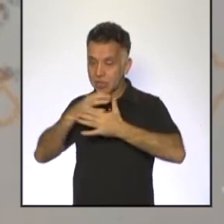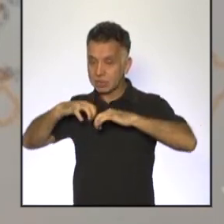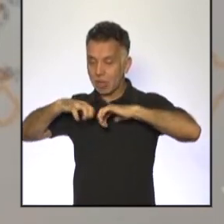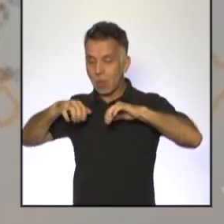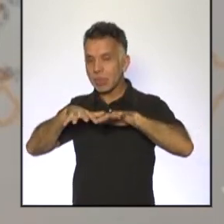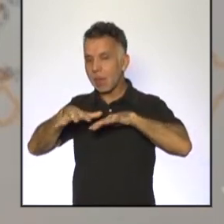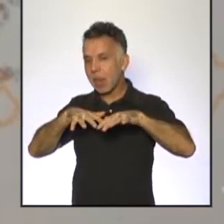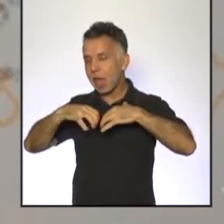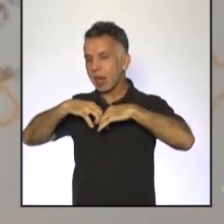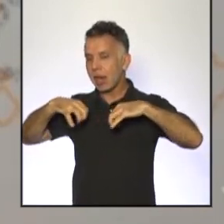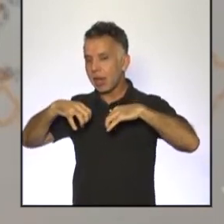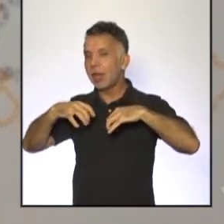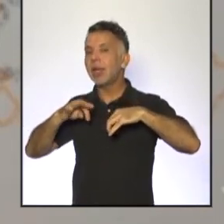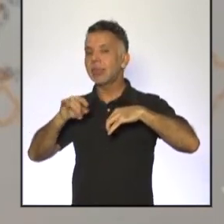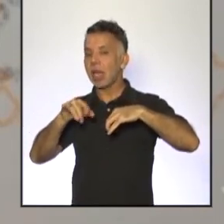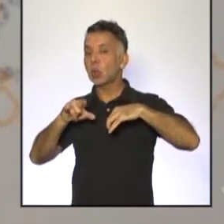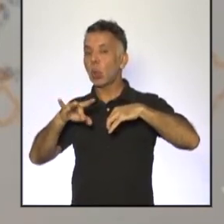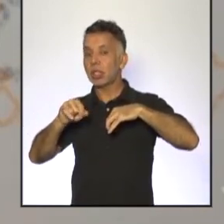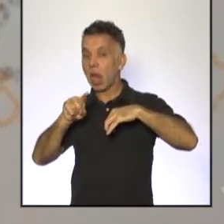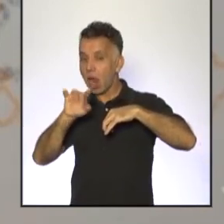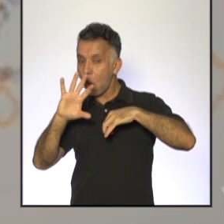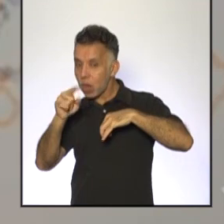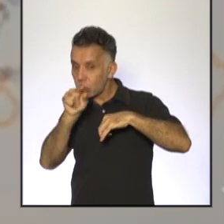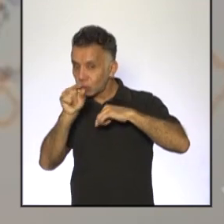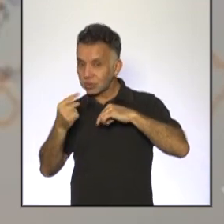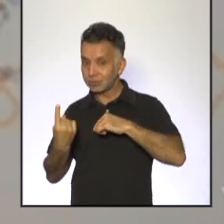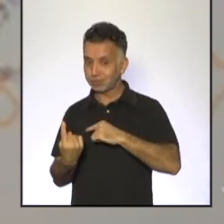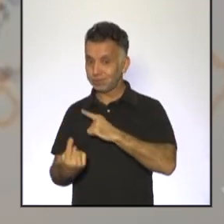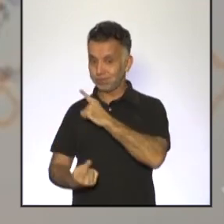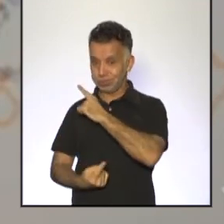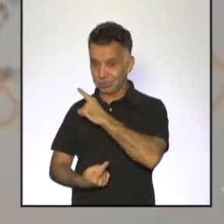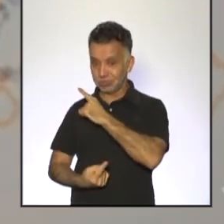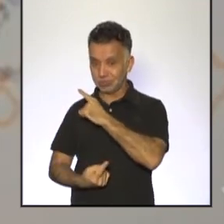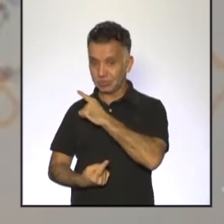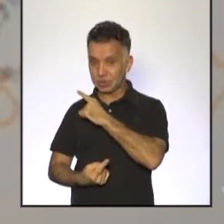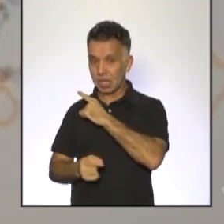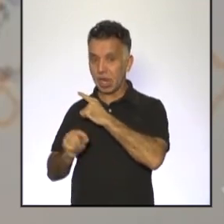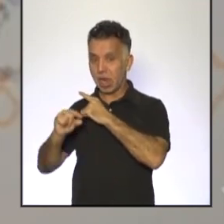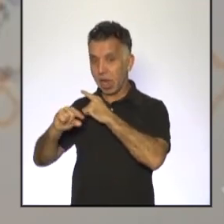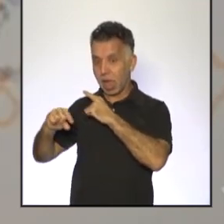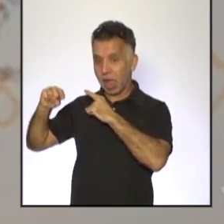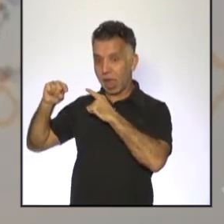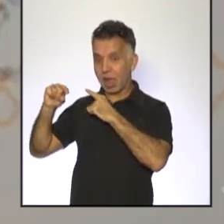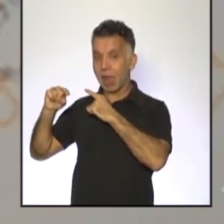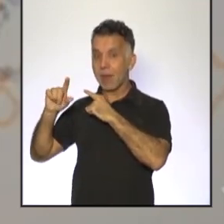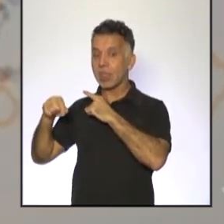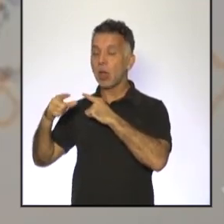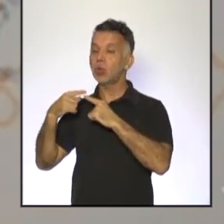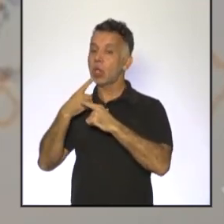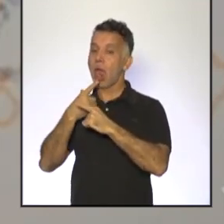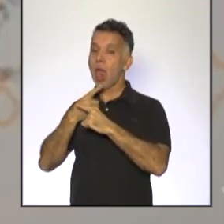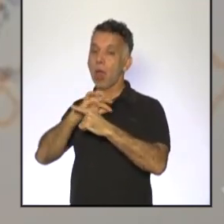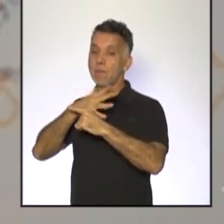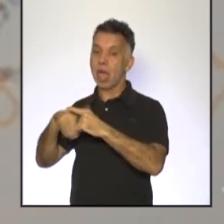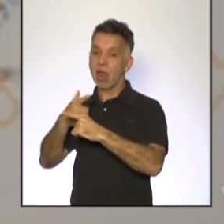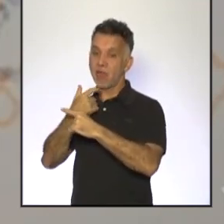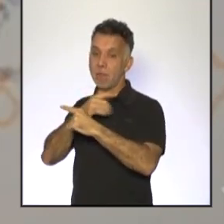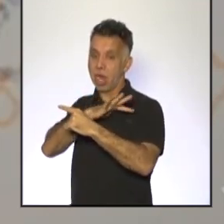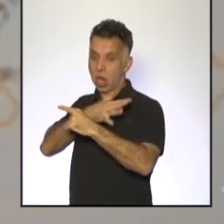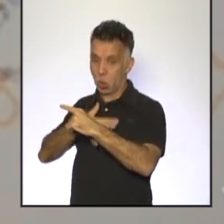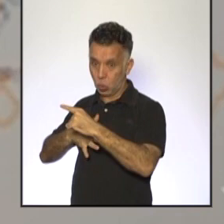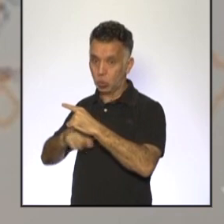placa tectônica. É isso que aconteceu aqui, olha. Península Arábica, Mar Vermelho. O